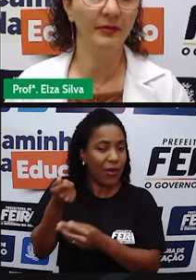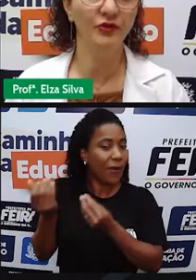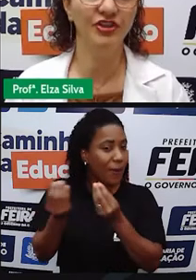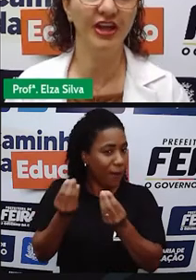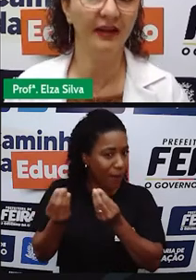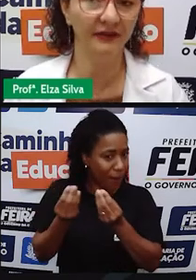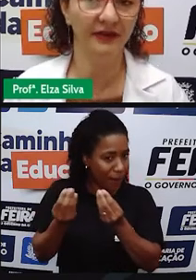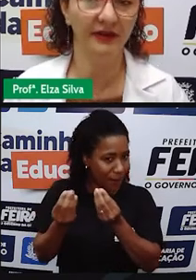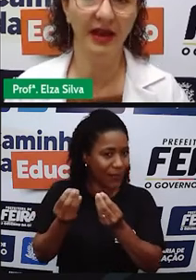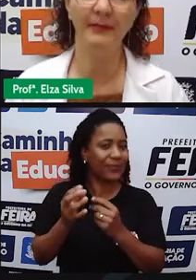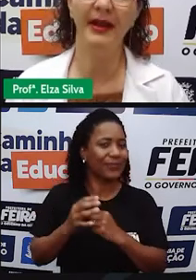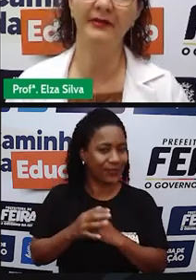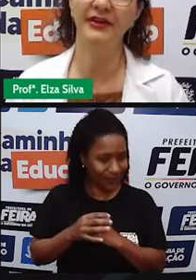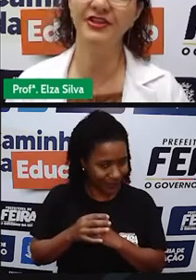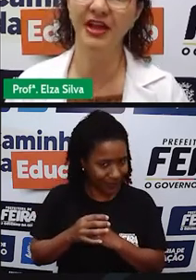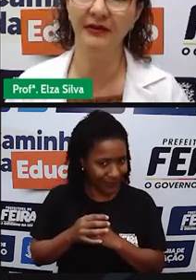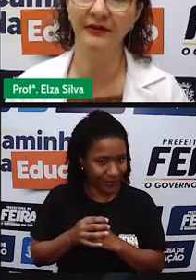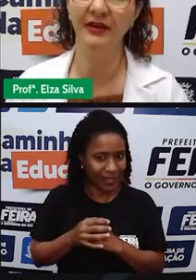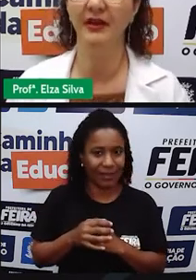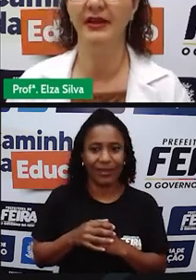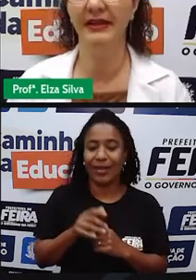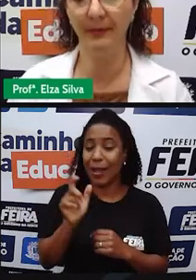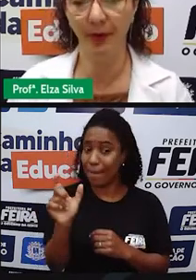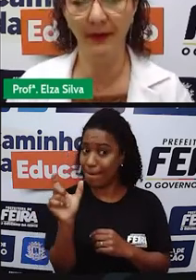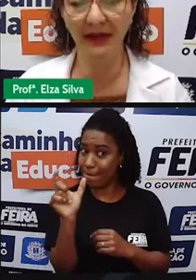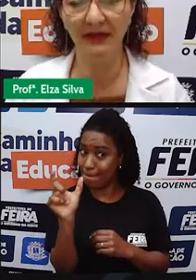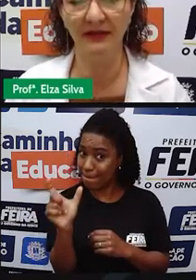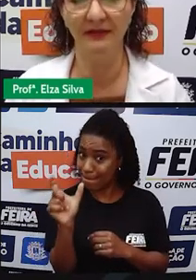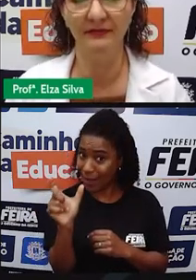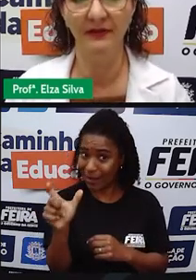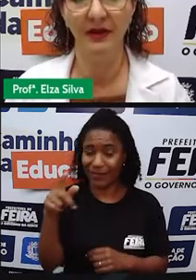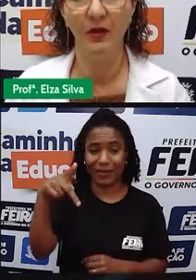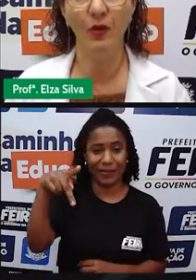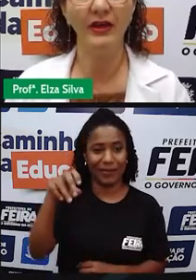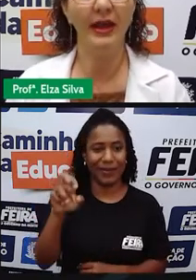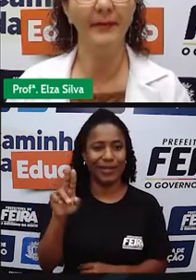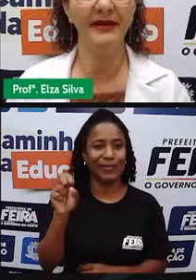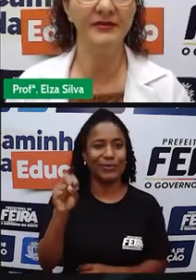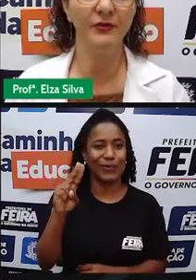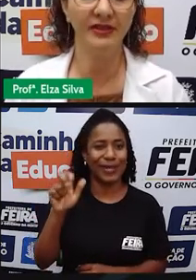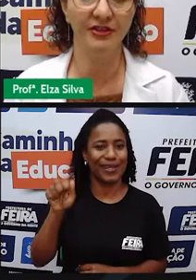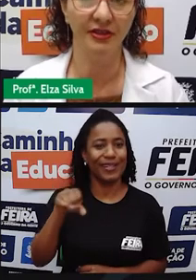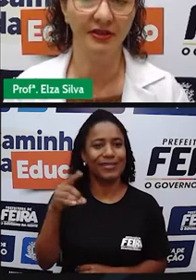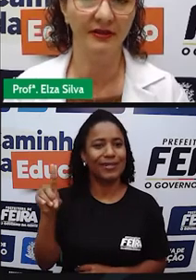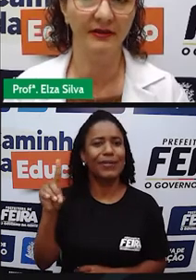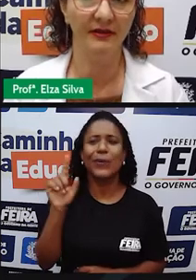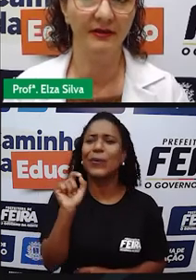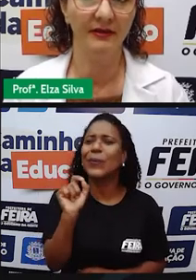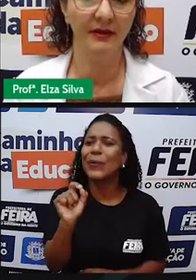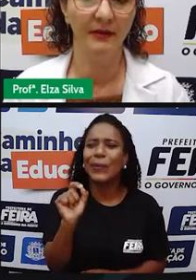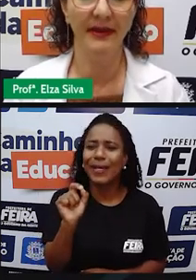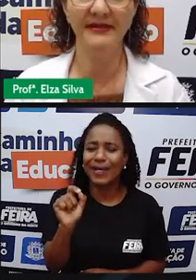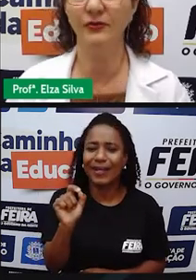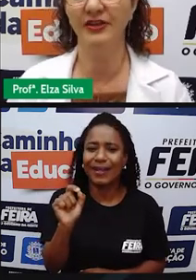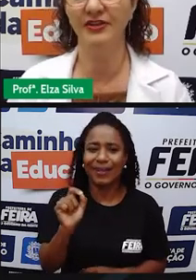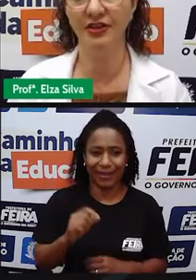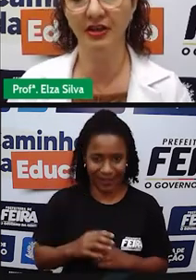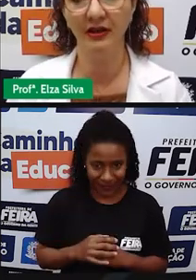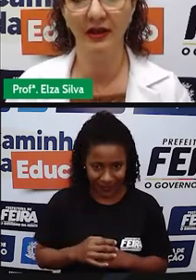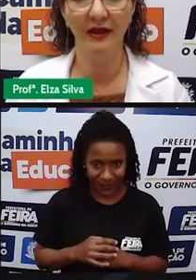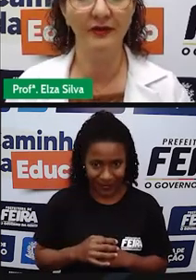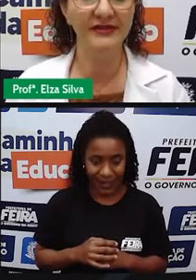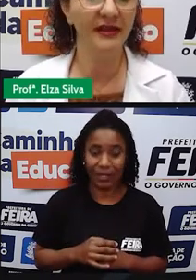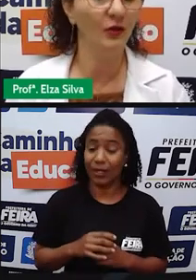o termo-chave, a palavra-chave da propaganda. O que é persuadir?